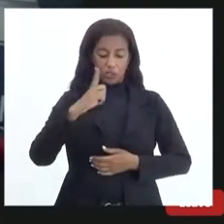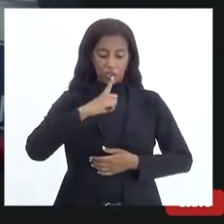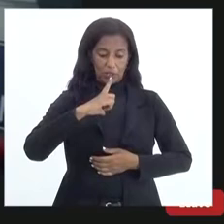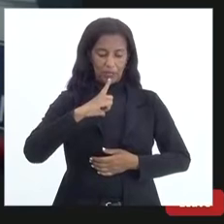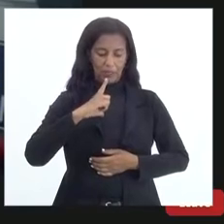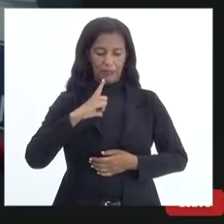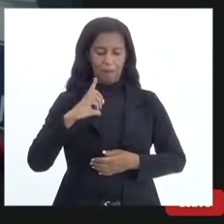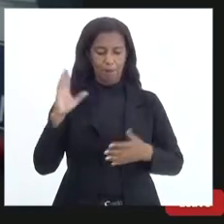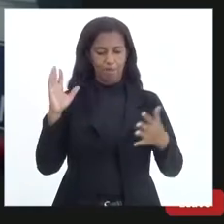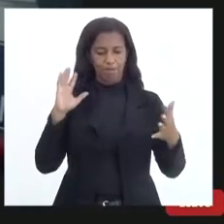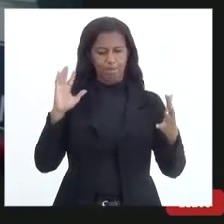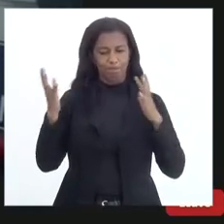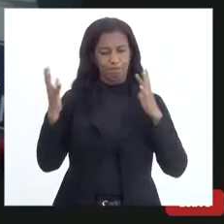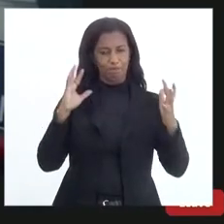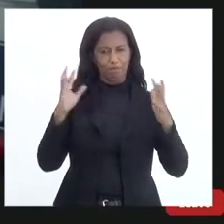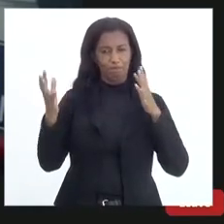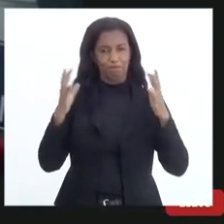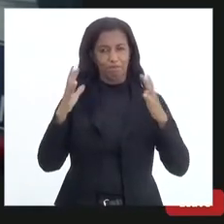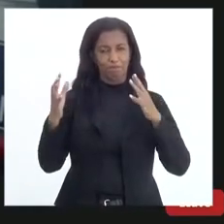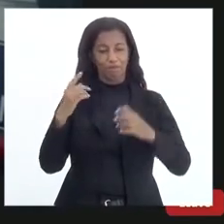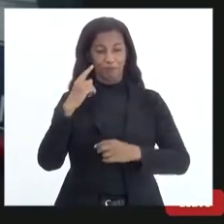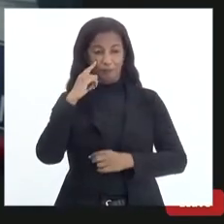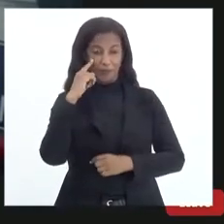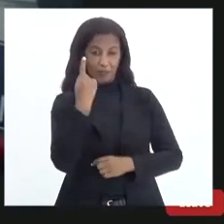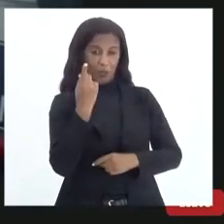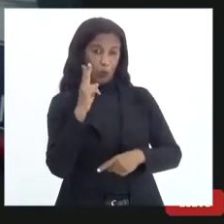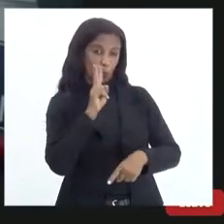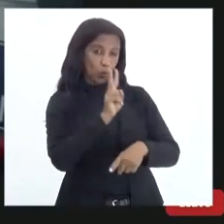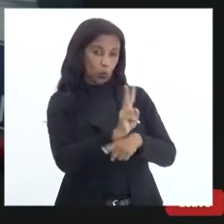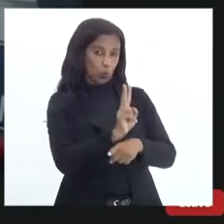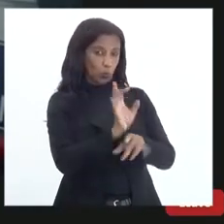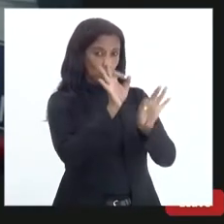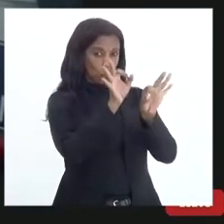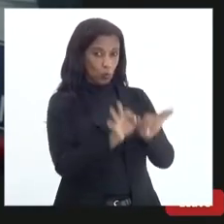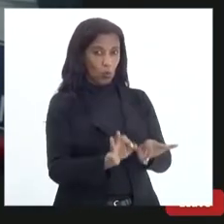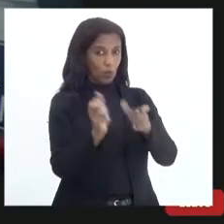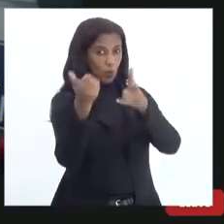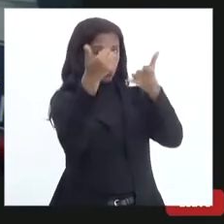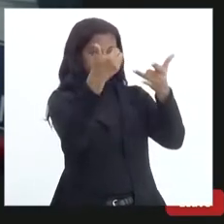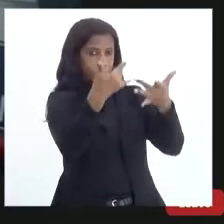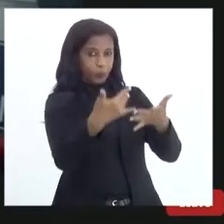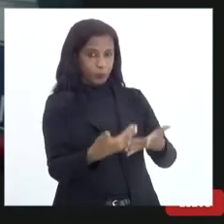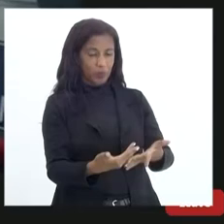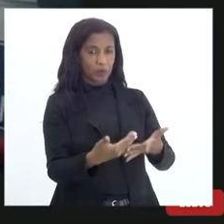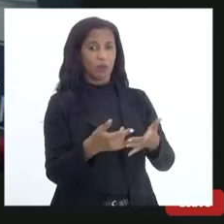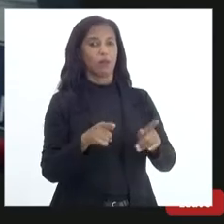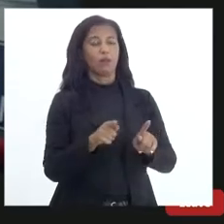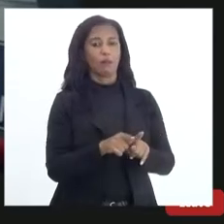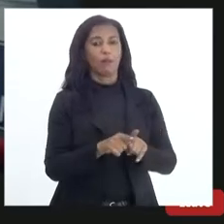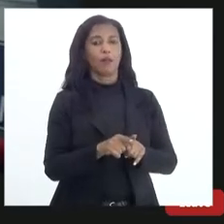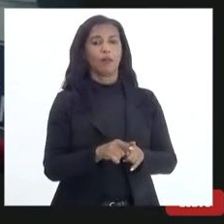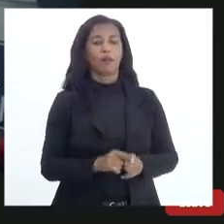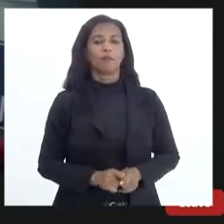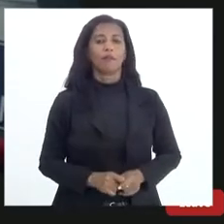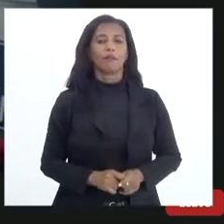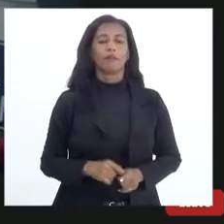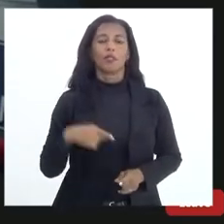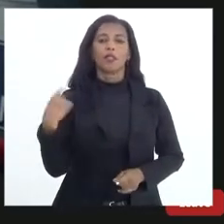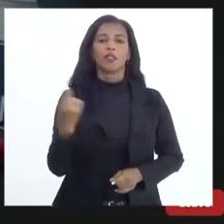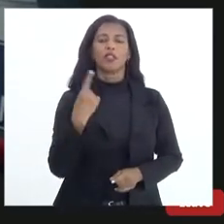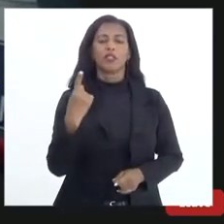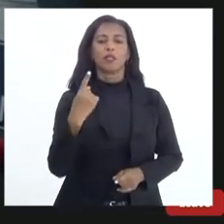que defender o óbvio, né, justificar o óbvio também, estamos em tempo